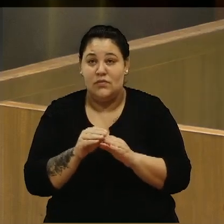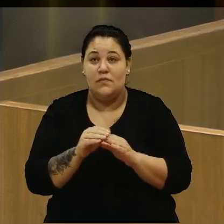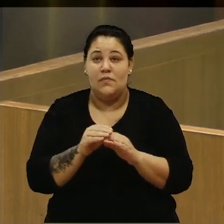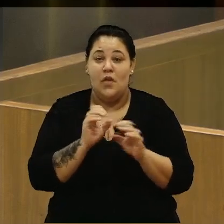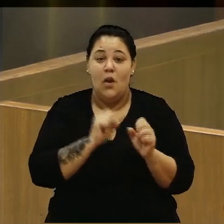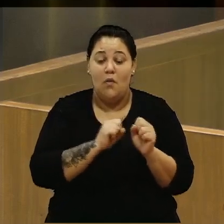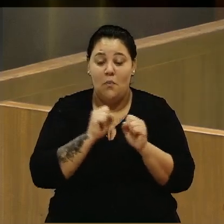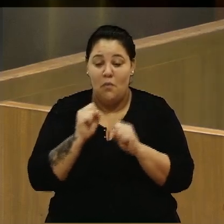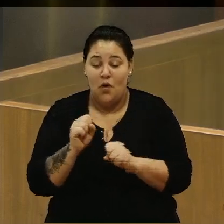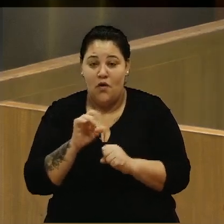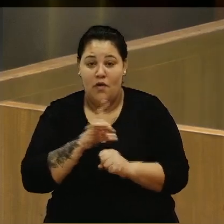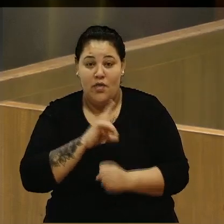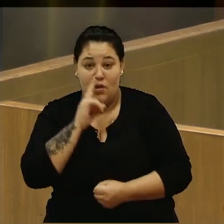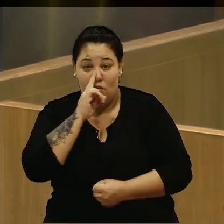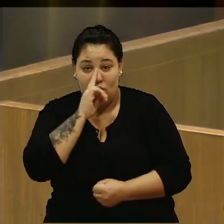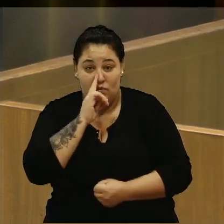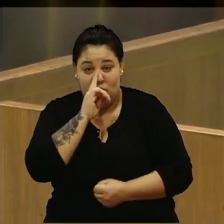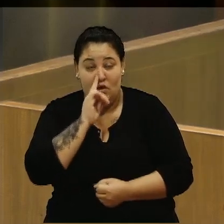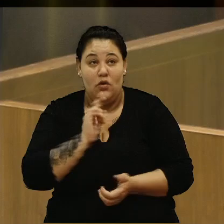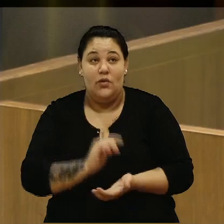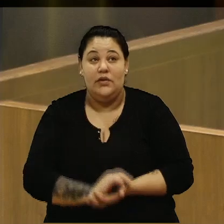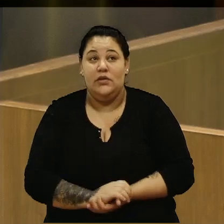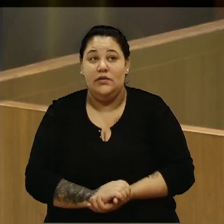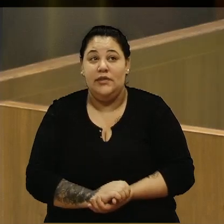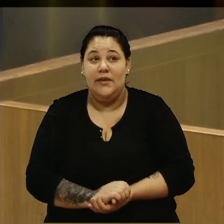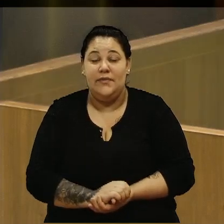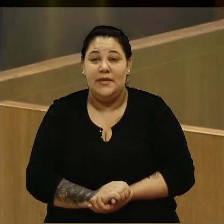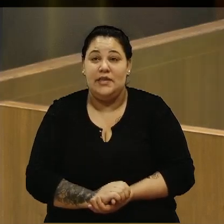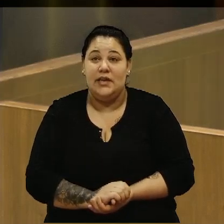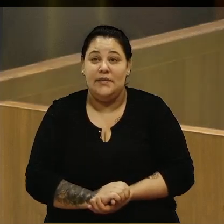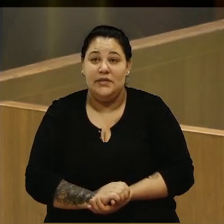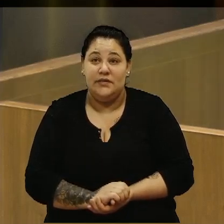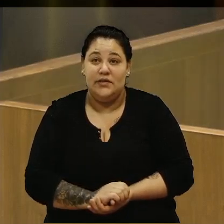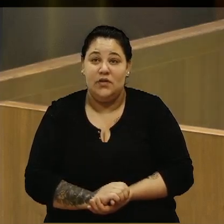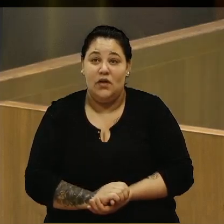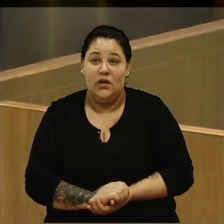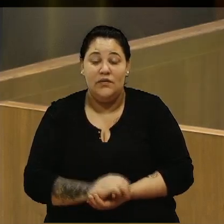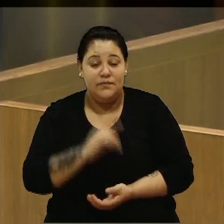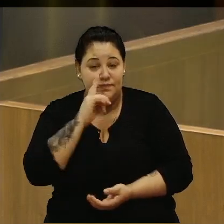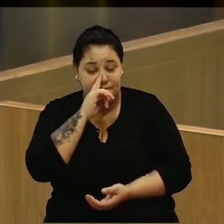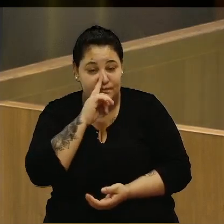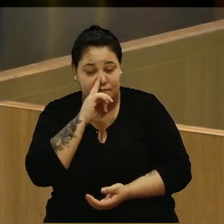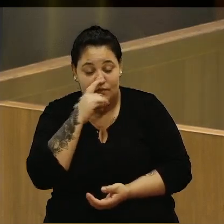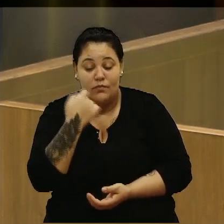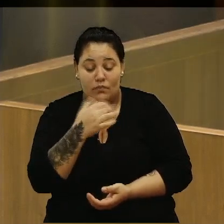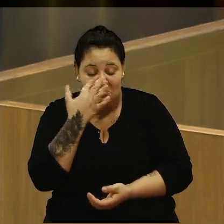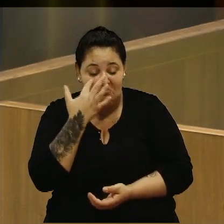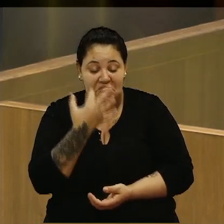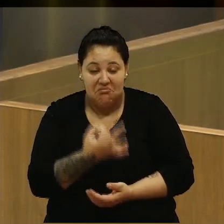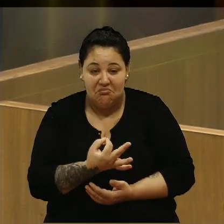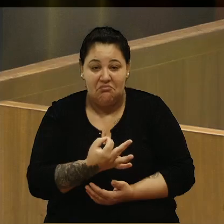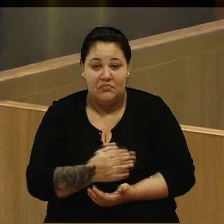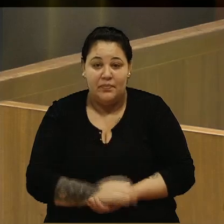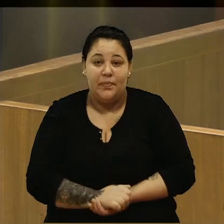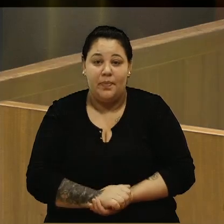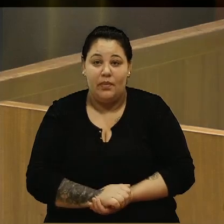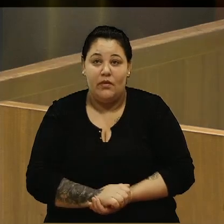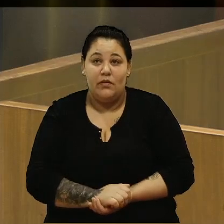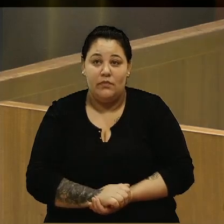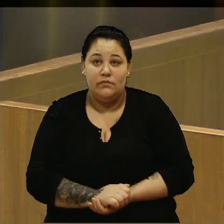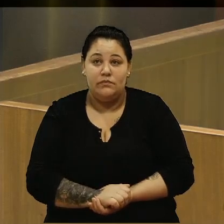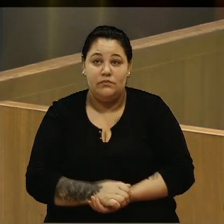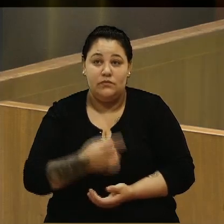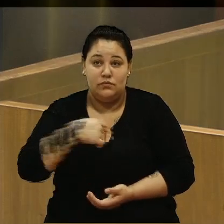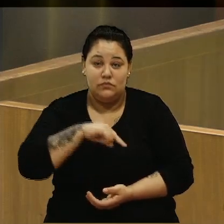podem estar correndo esse risco. Então, isto nós precisamos chamar a atenção. Nós precisamos